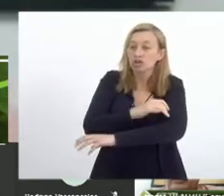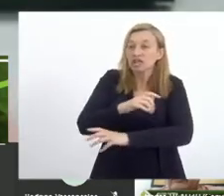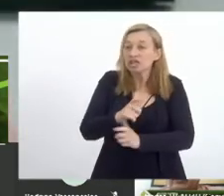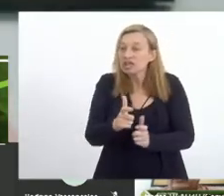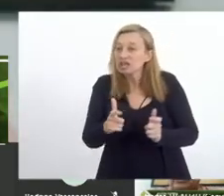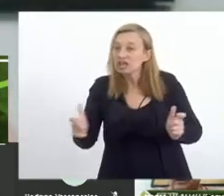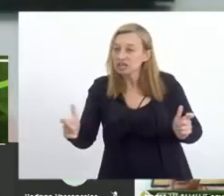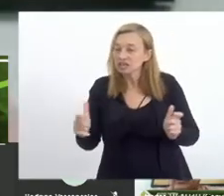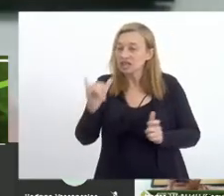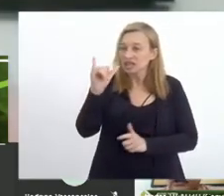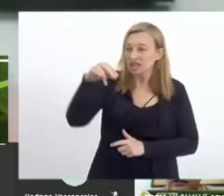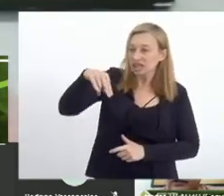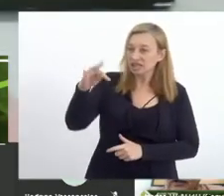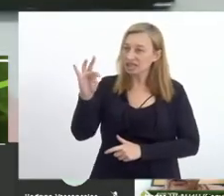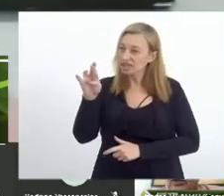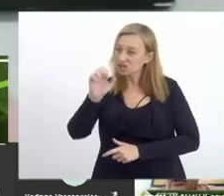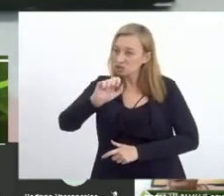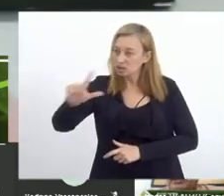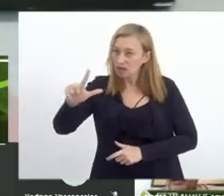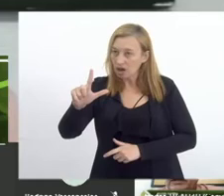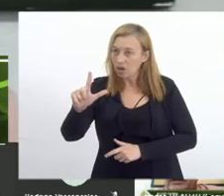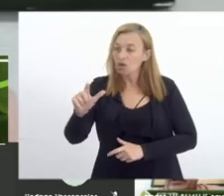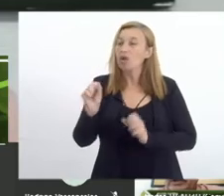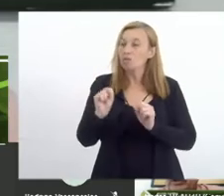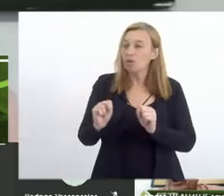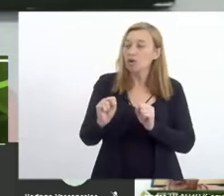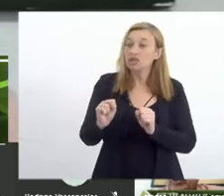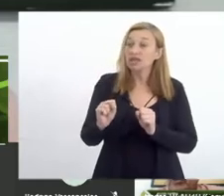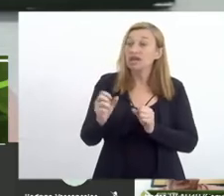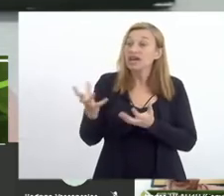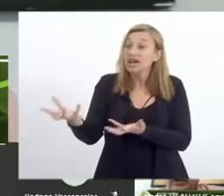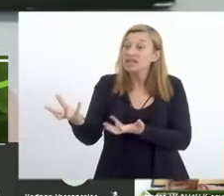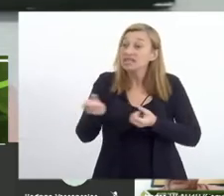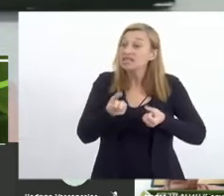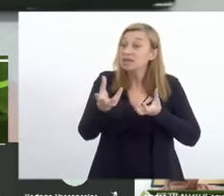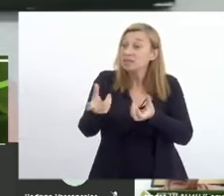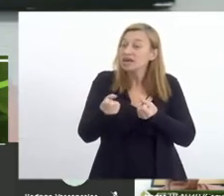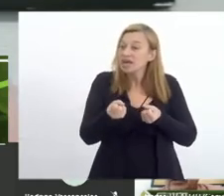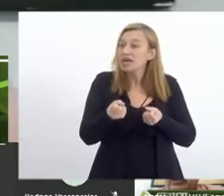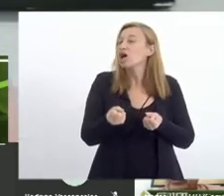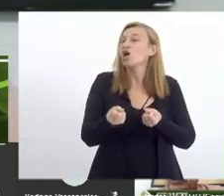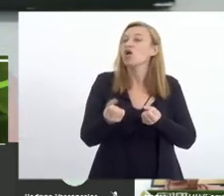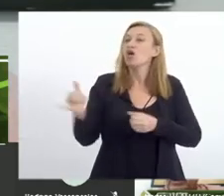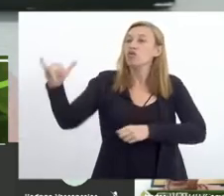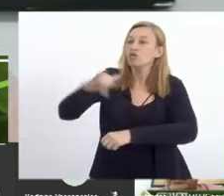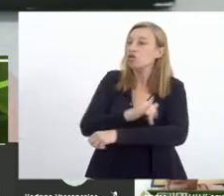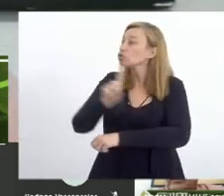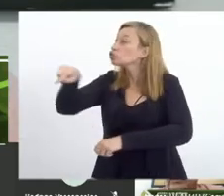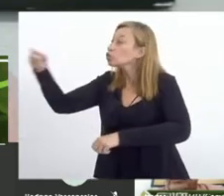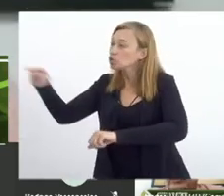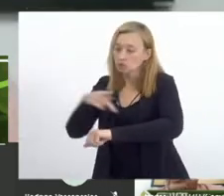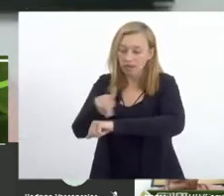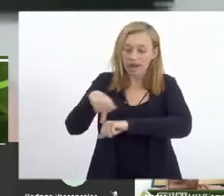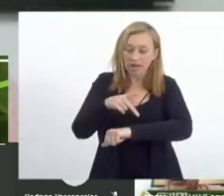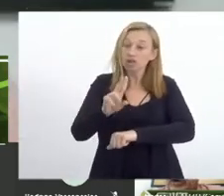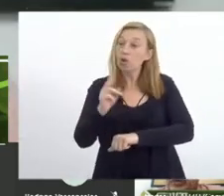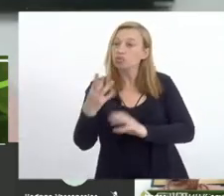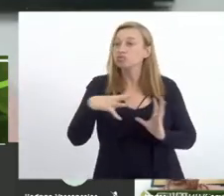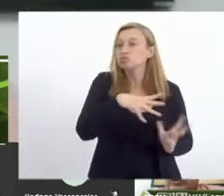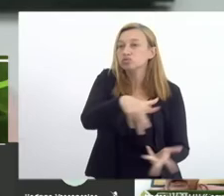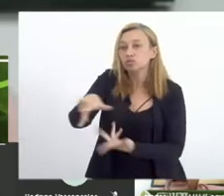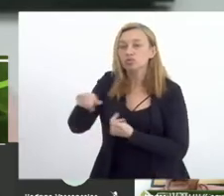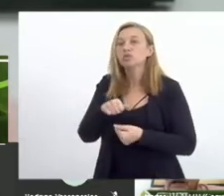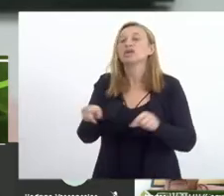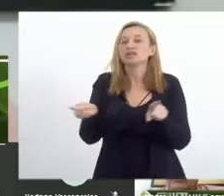receber voos diretos, né, de outros países, né, do mundo, não apenas aqui da América do Sul. Nós temos também o aeroporto